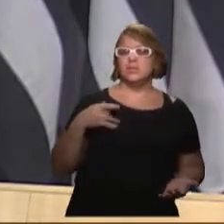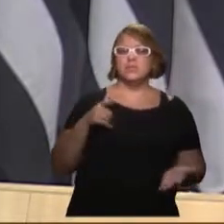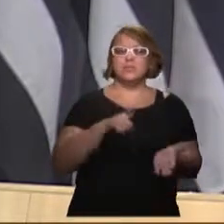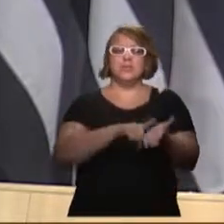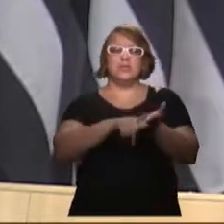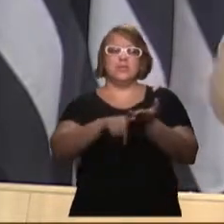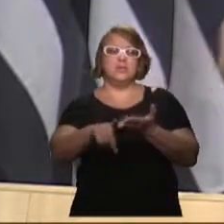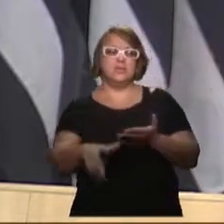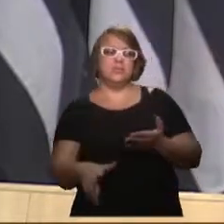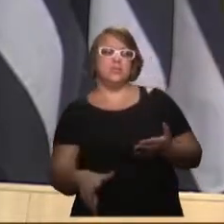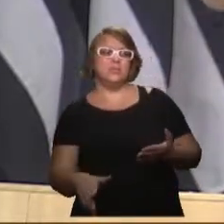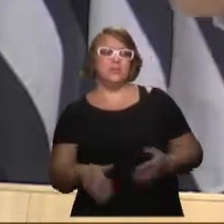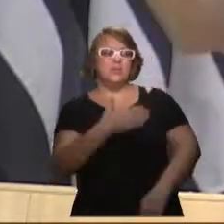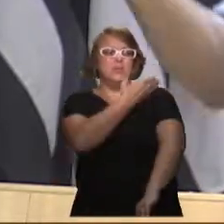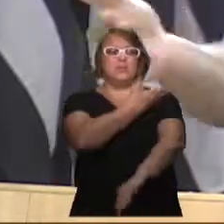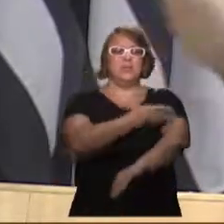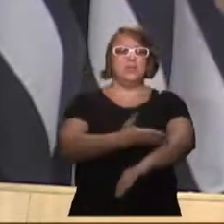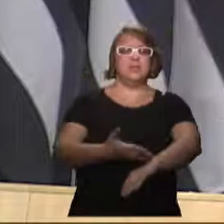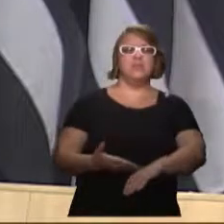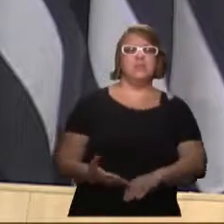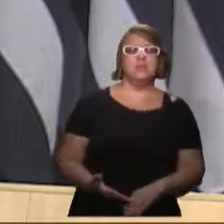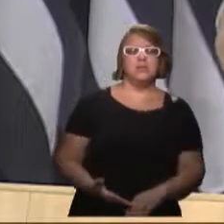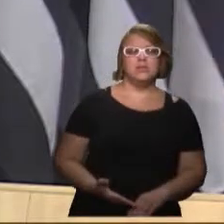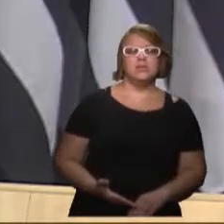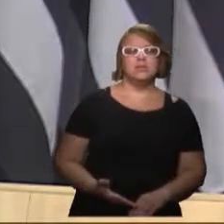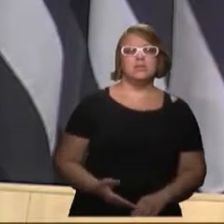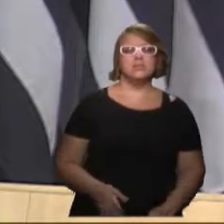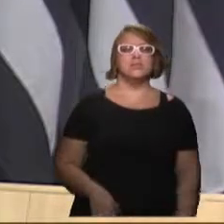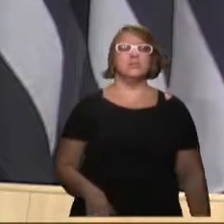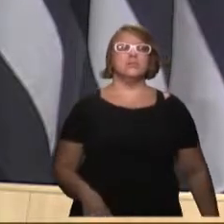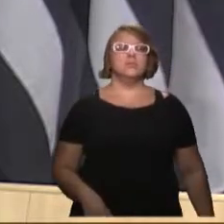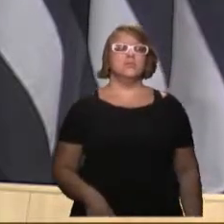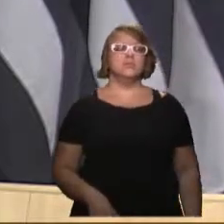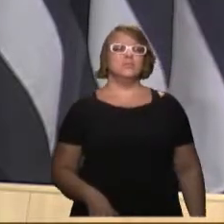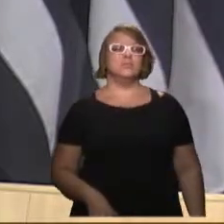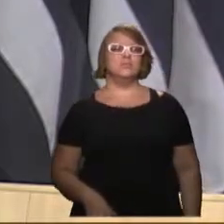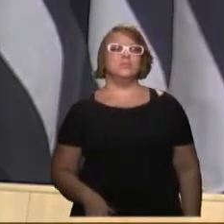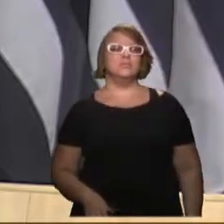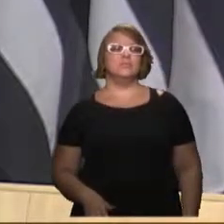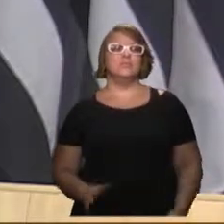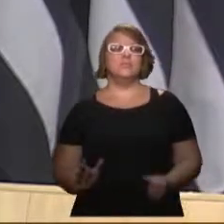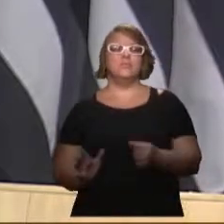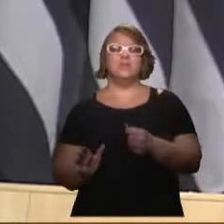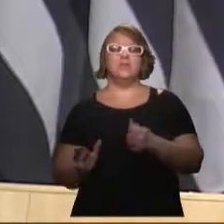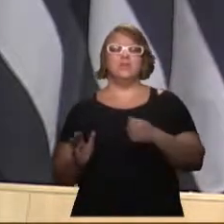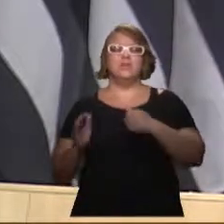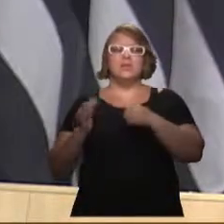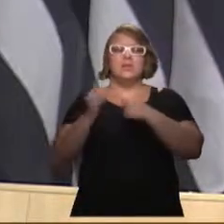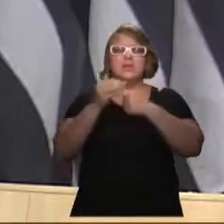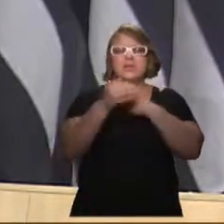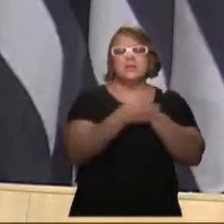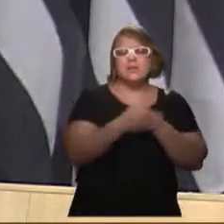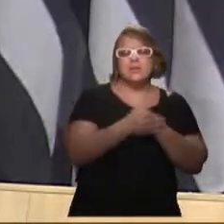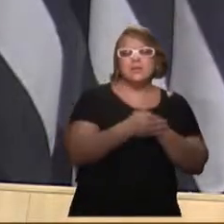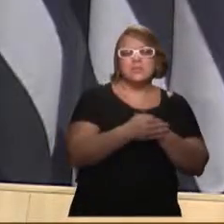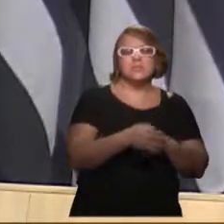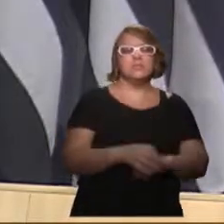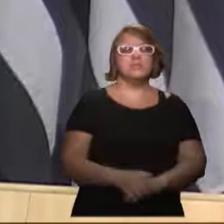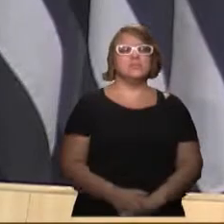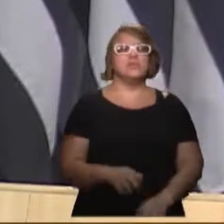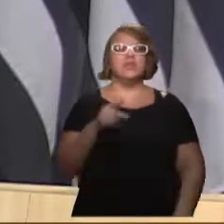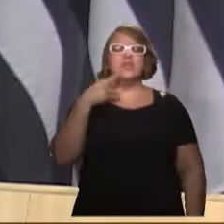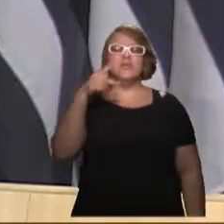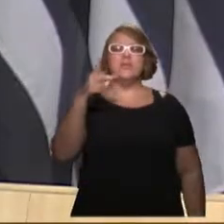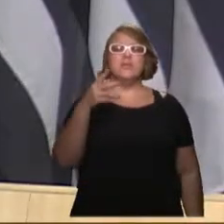educação? E o governo vai querer maquiar e vai querer dizer para nós que está bom. Porque ele não consegue dar respostas para os problemas do